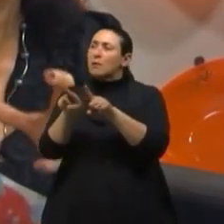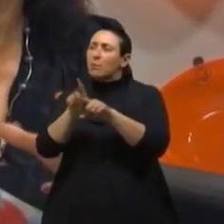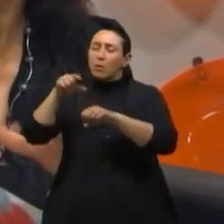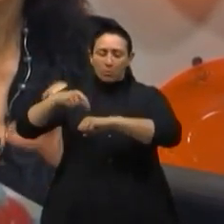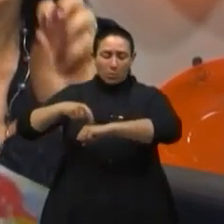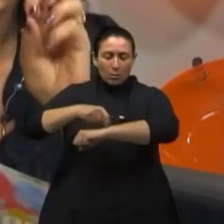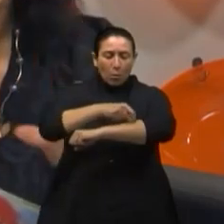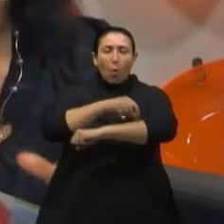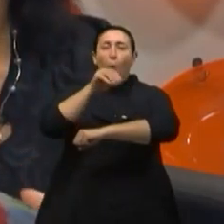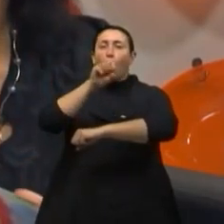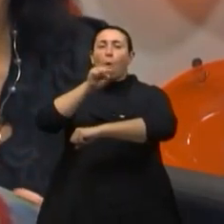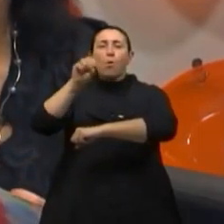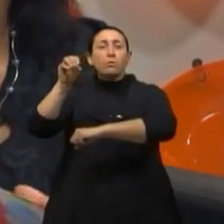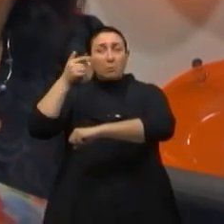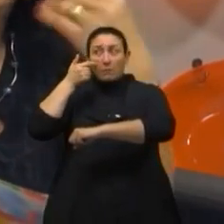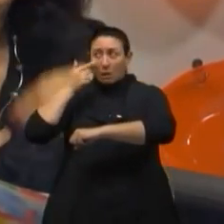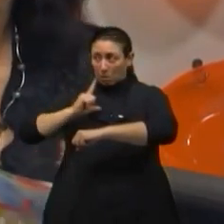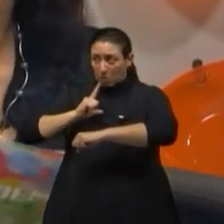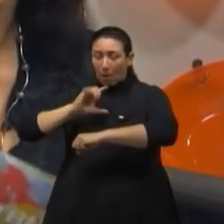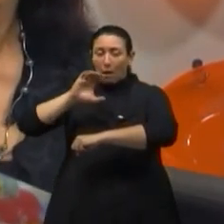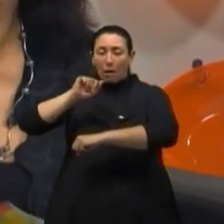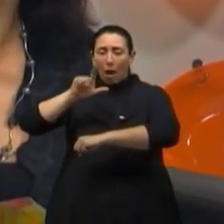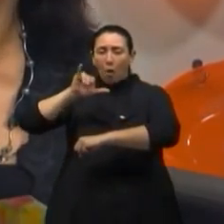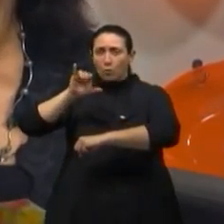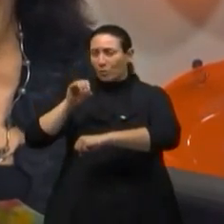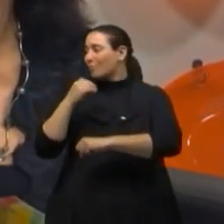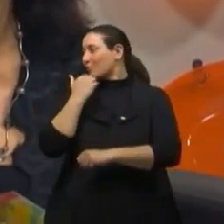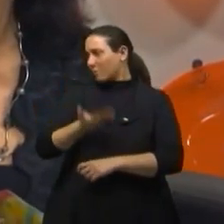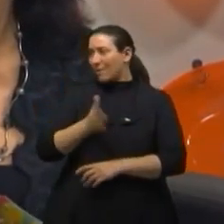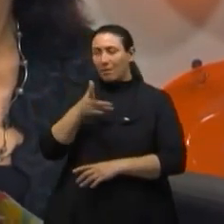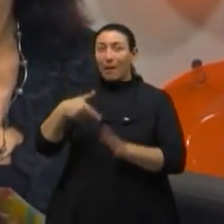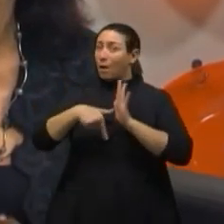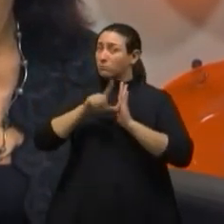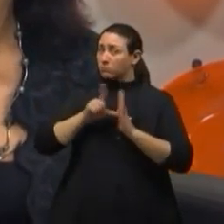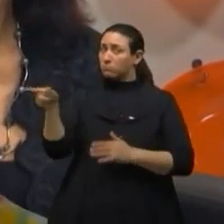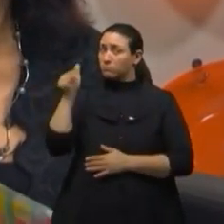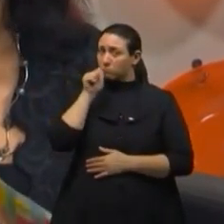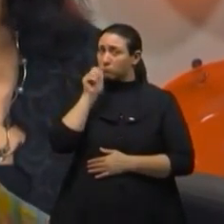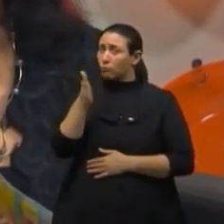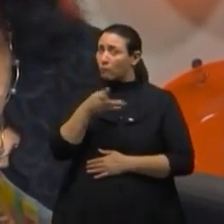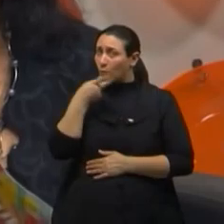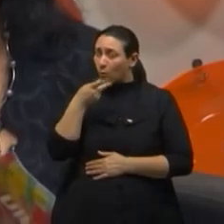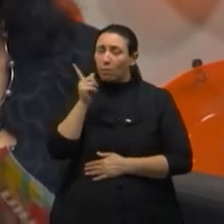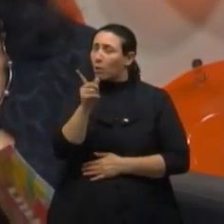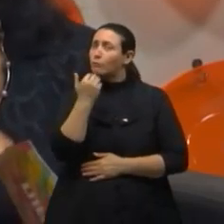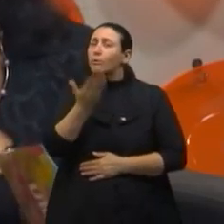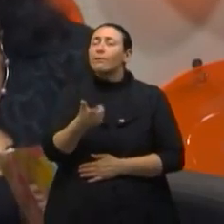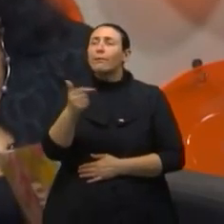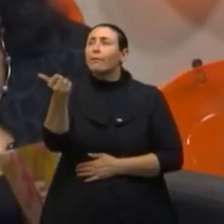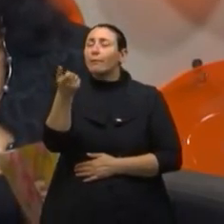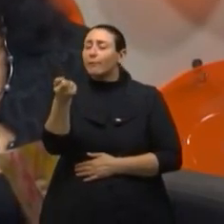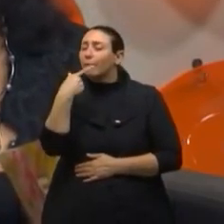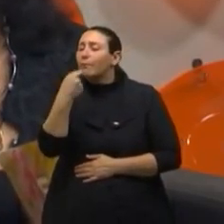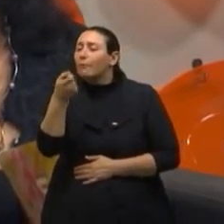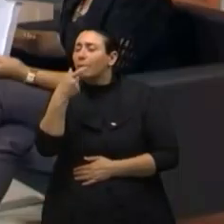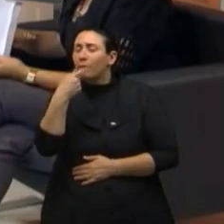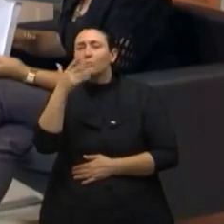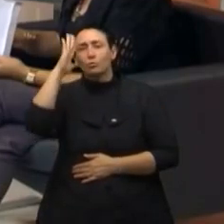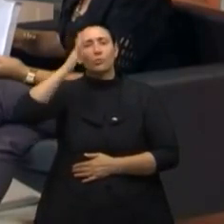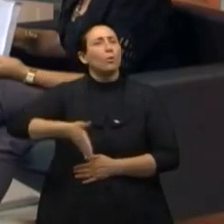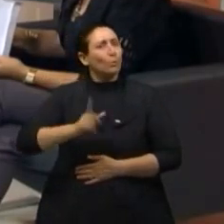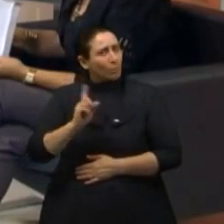é que tá o cálcio fixado nos ossos porque só tomar maria Teresinha já falou isso no primeiro bloco só tomar não adianta porque pode estar eliminando